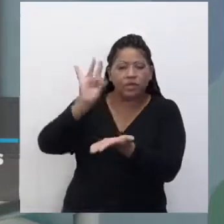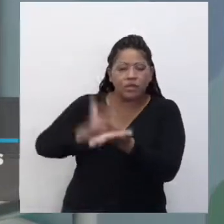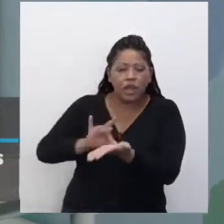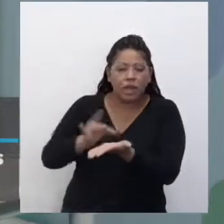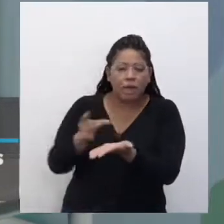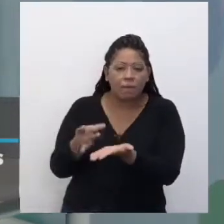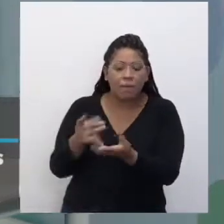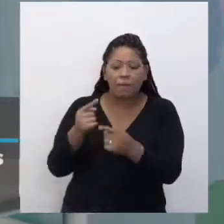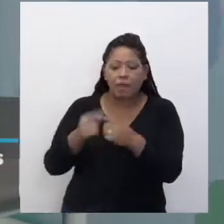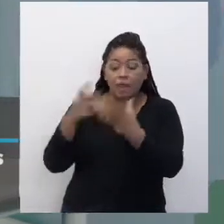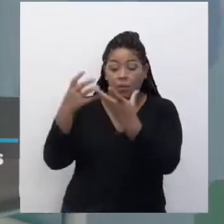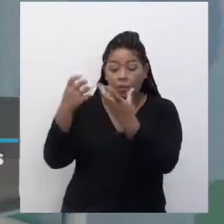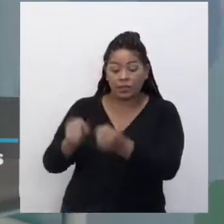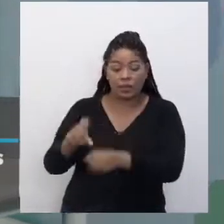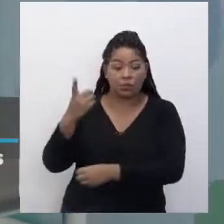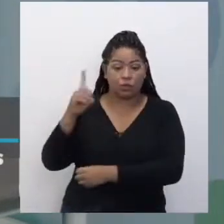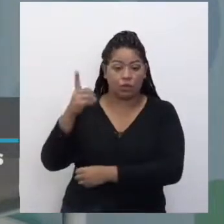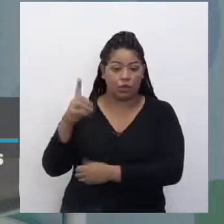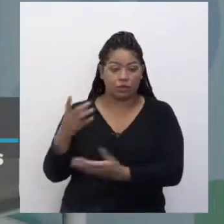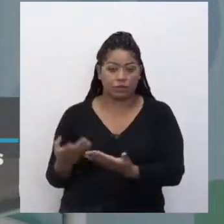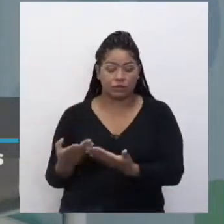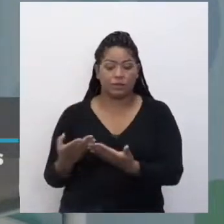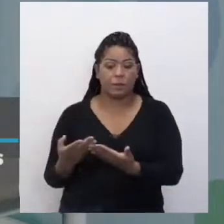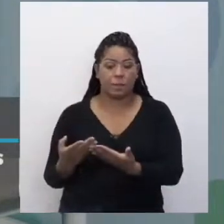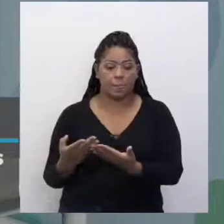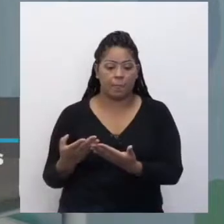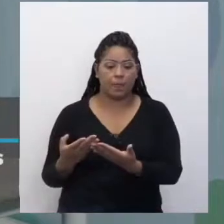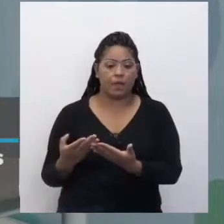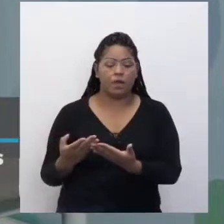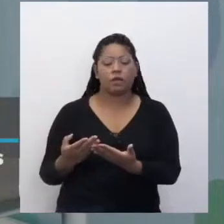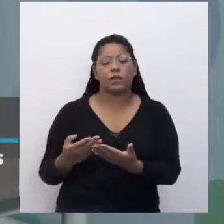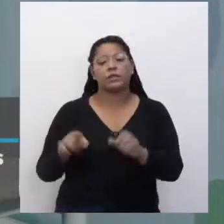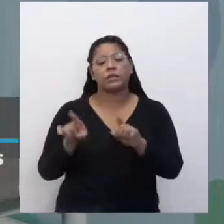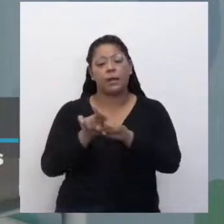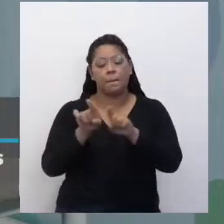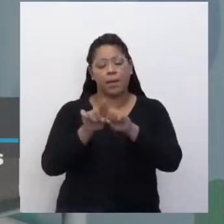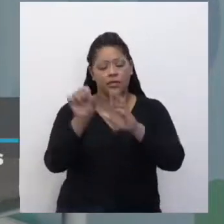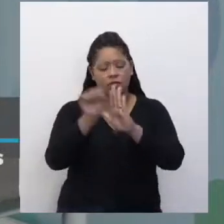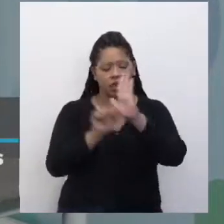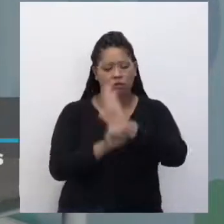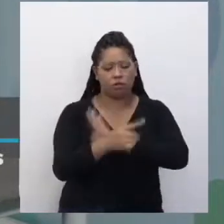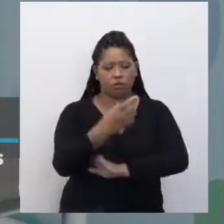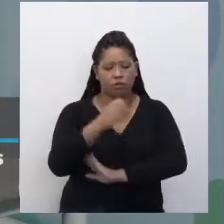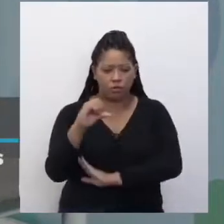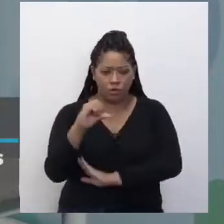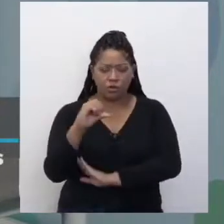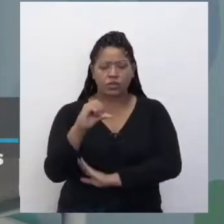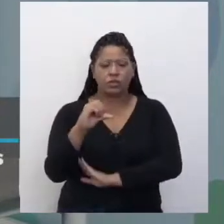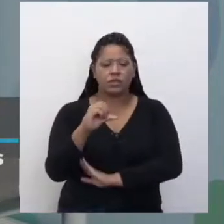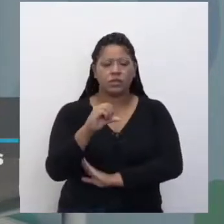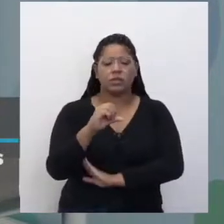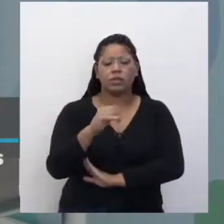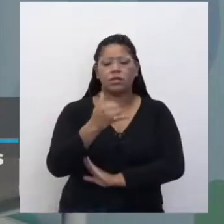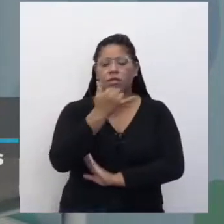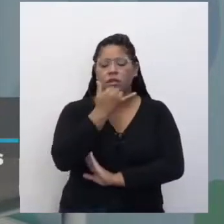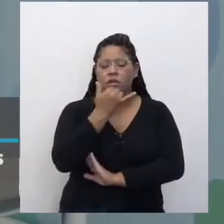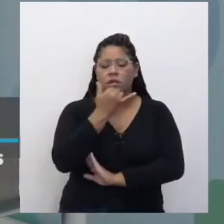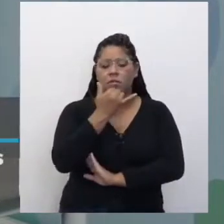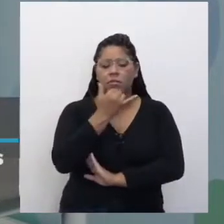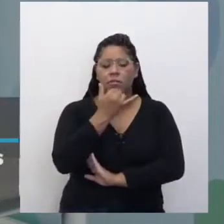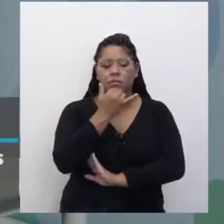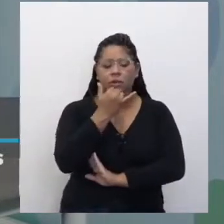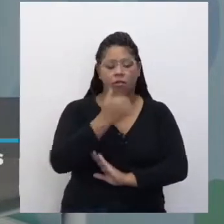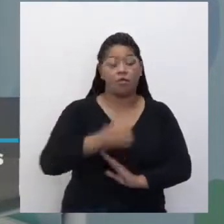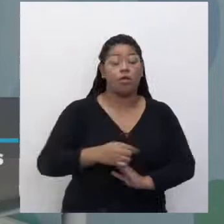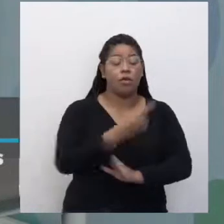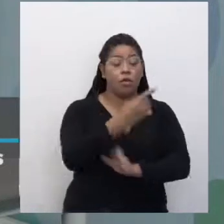professora? Nós estamos falando aí de século XII, medidas também. Né? Até hoje, muitos países não usam, por exemplo, quilo, né, metros, como a gente